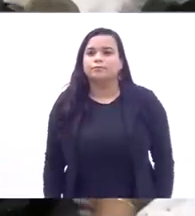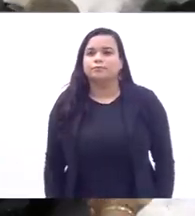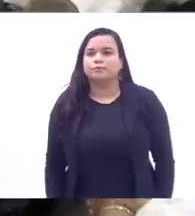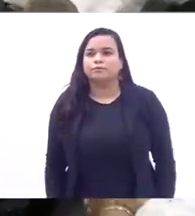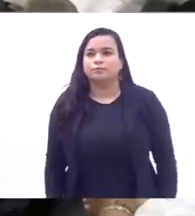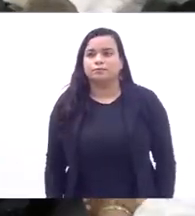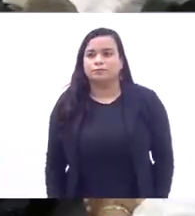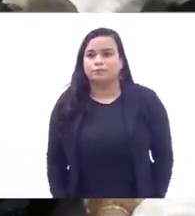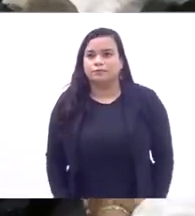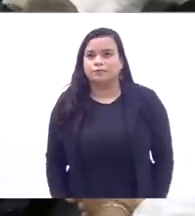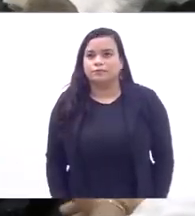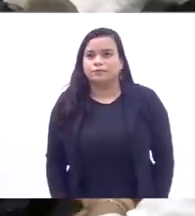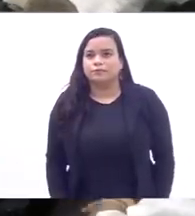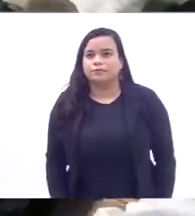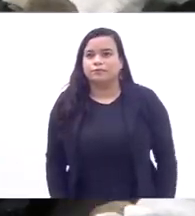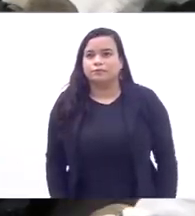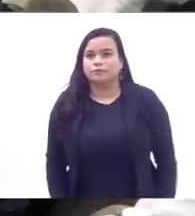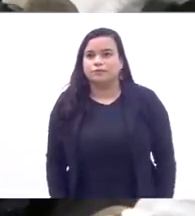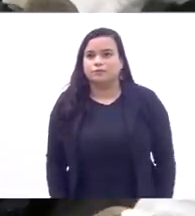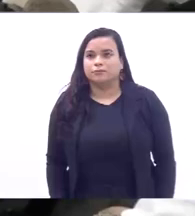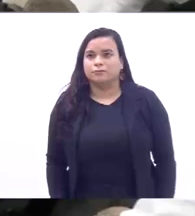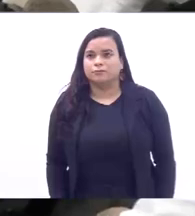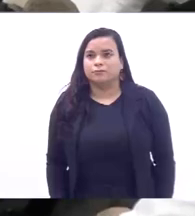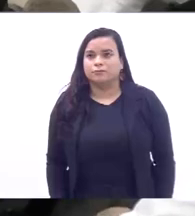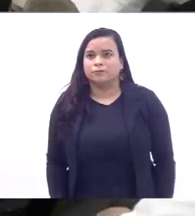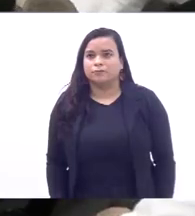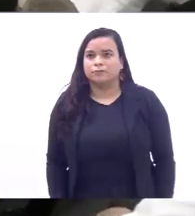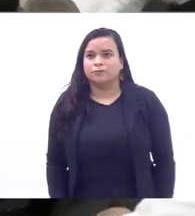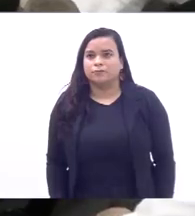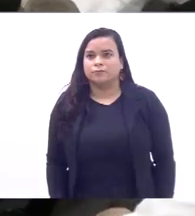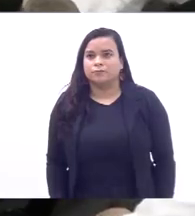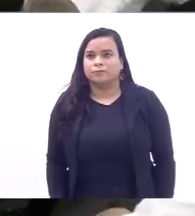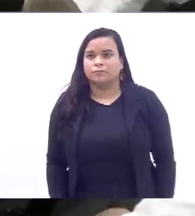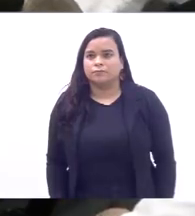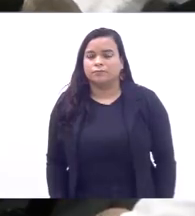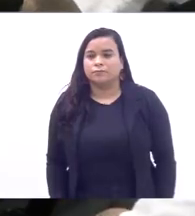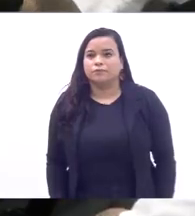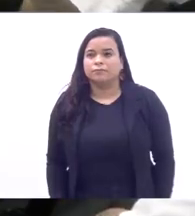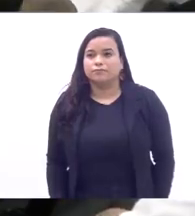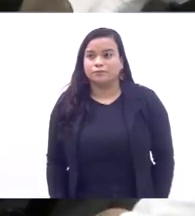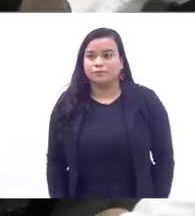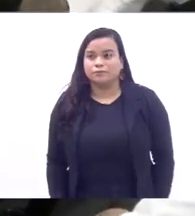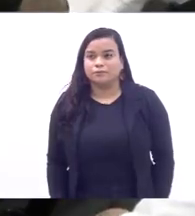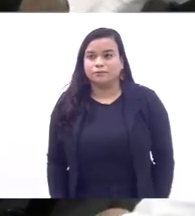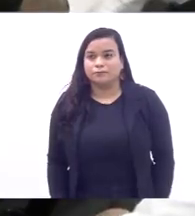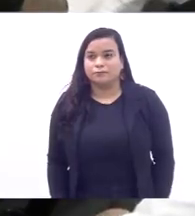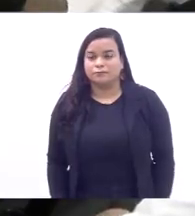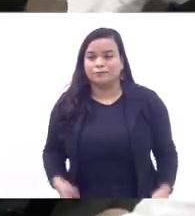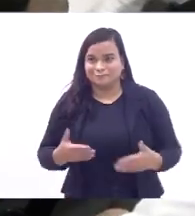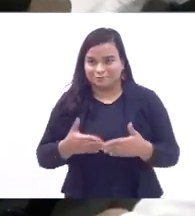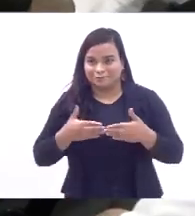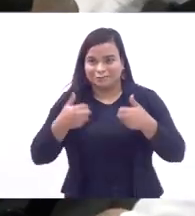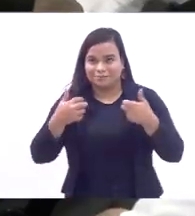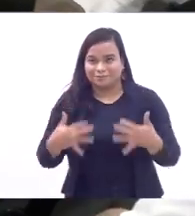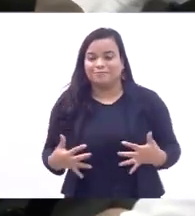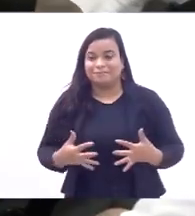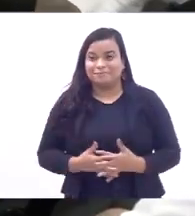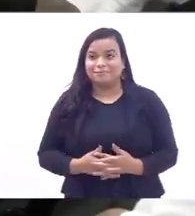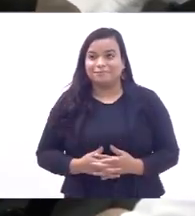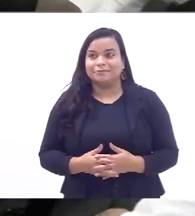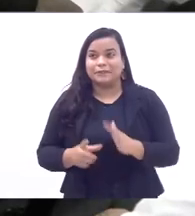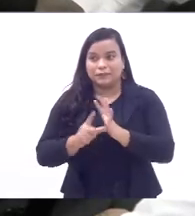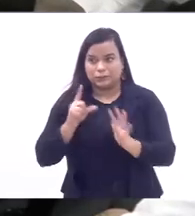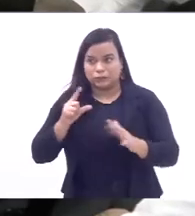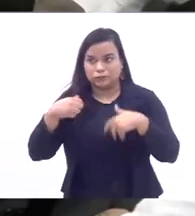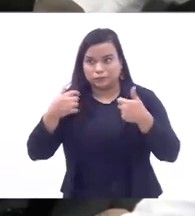Pode falar aqui? Pode. A Alô, alô, licença. É, antes de